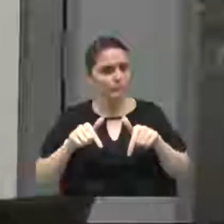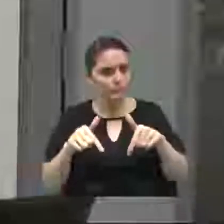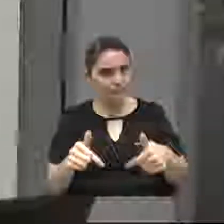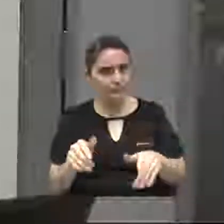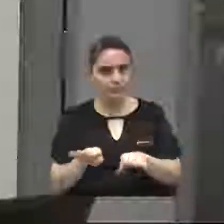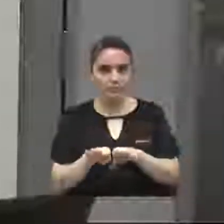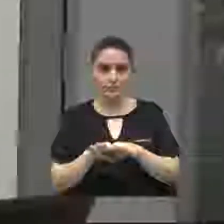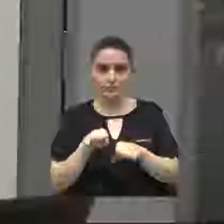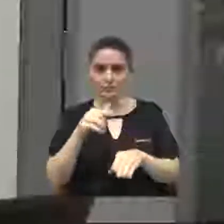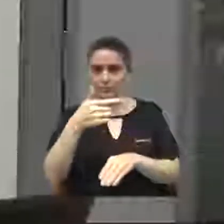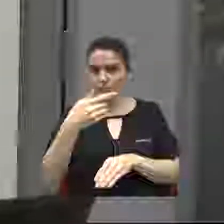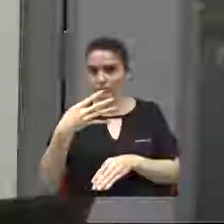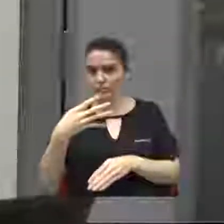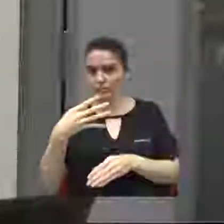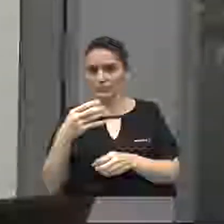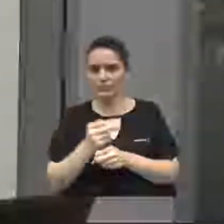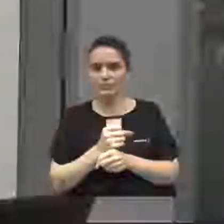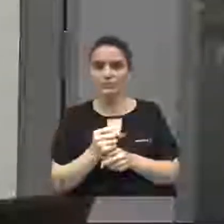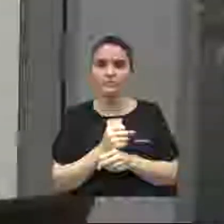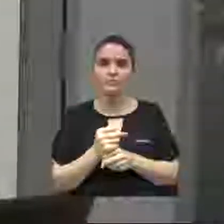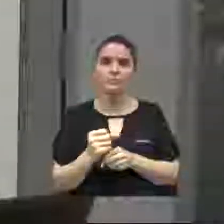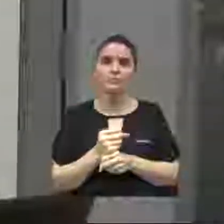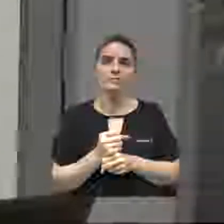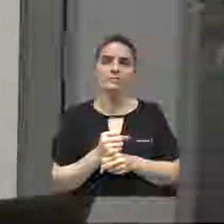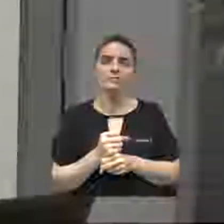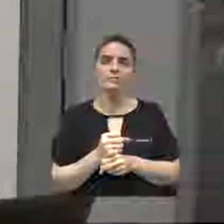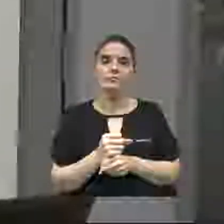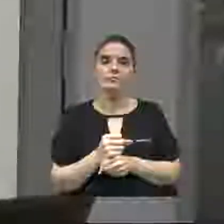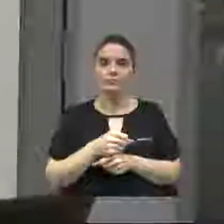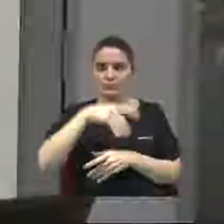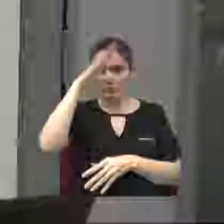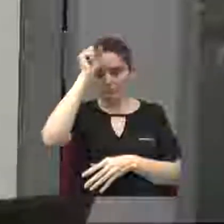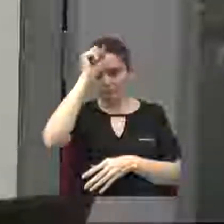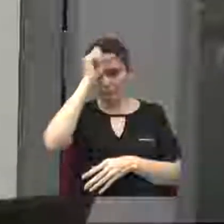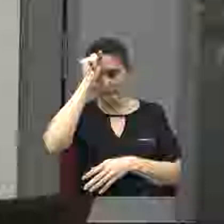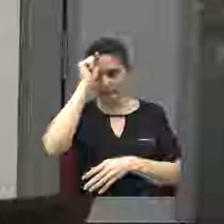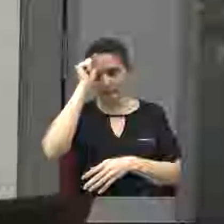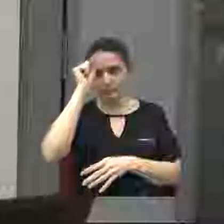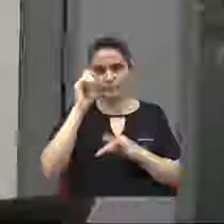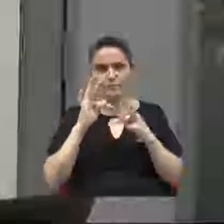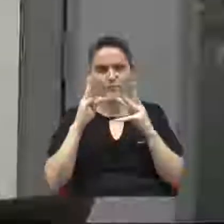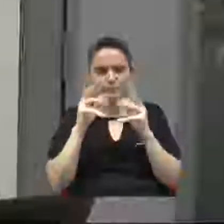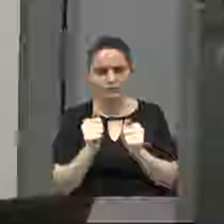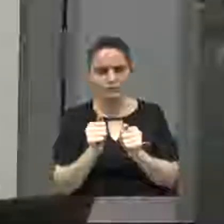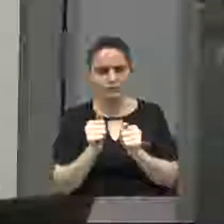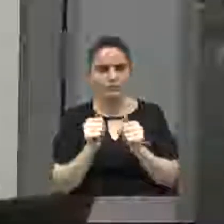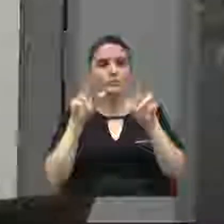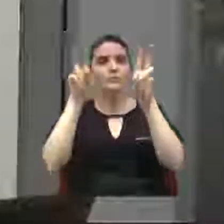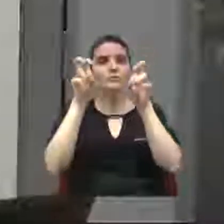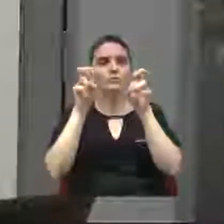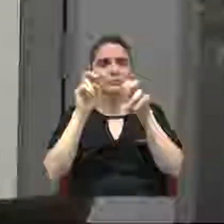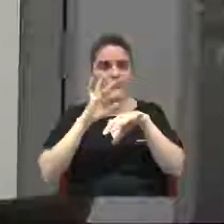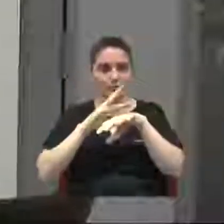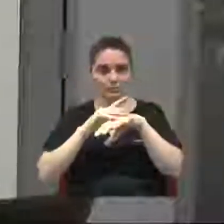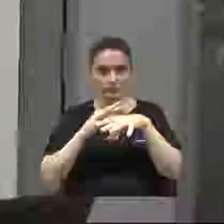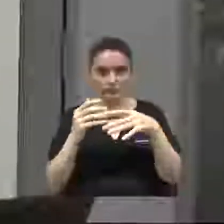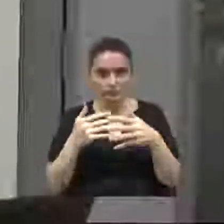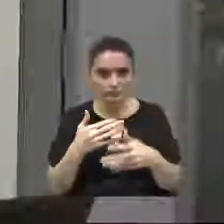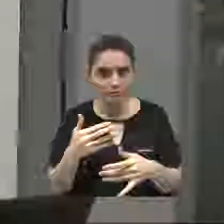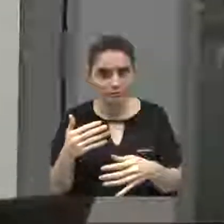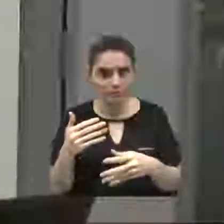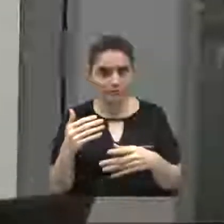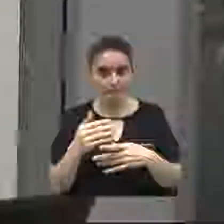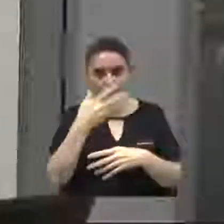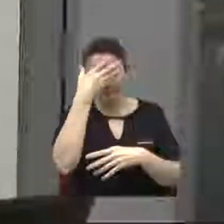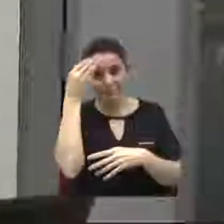dedicados únicas e exclusivamente ao aprendizado da doença de Alzheimer. Então, eu vejo nesse projeto uma